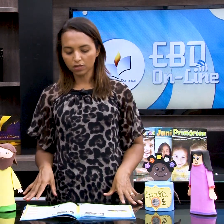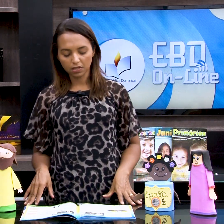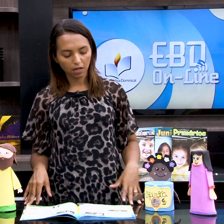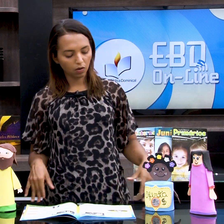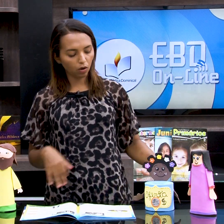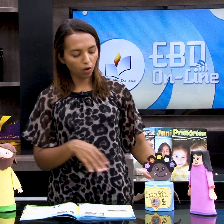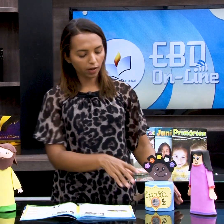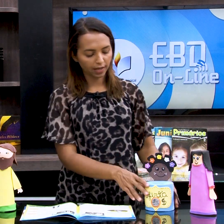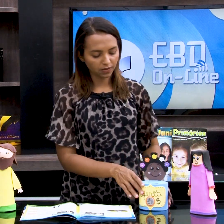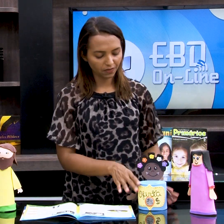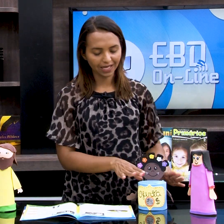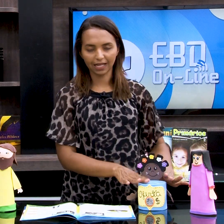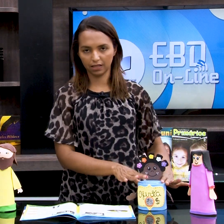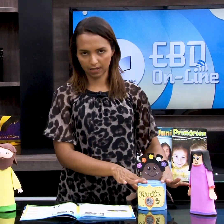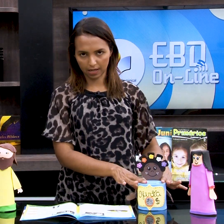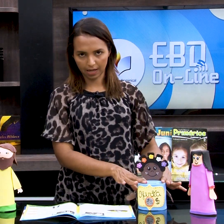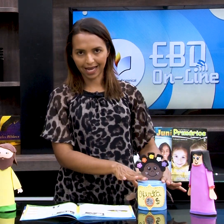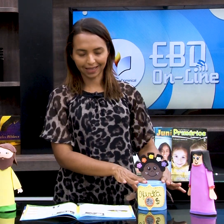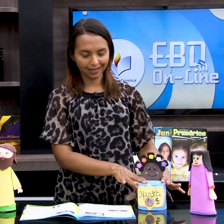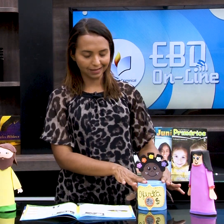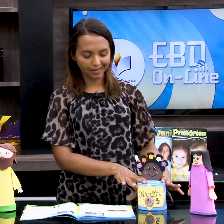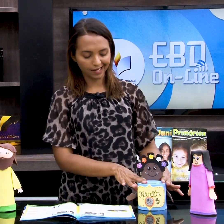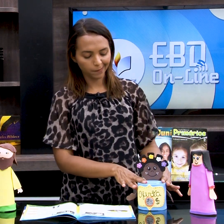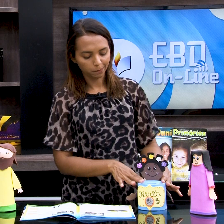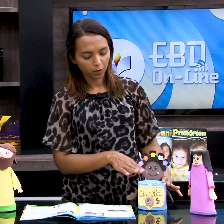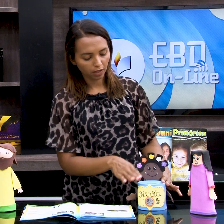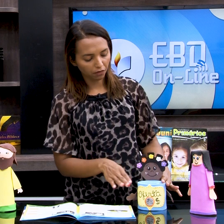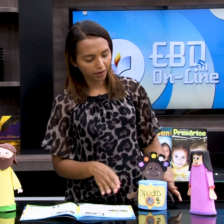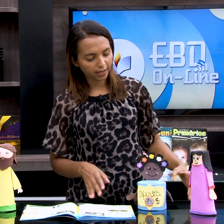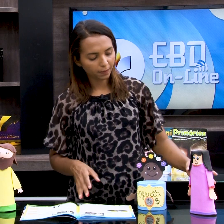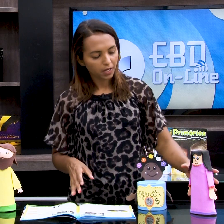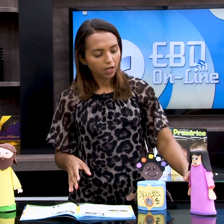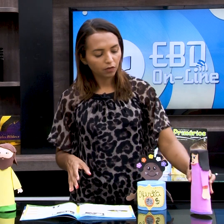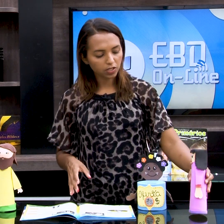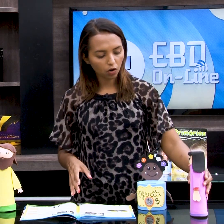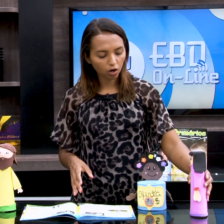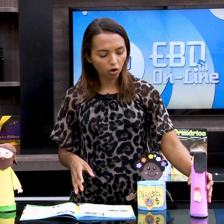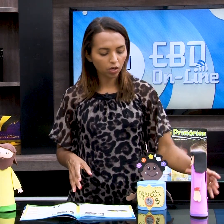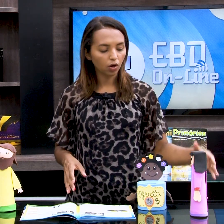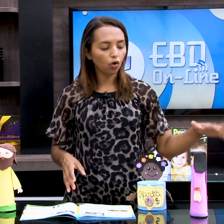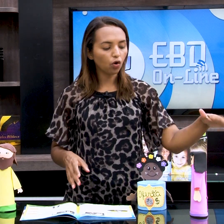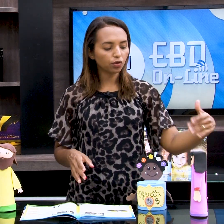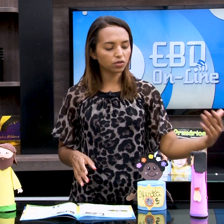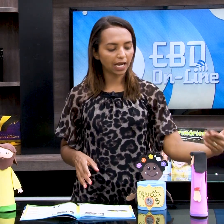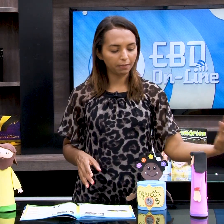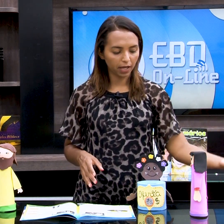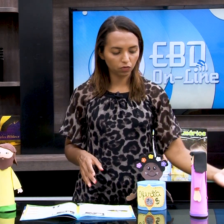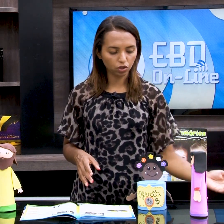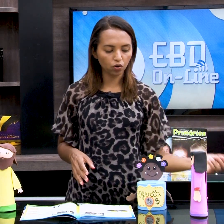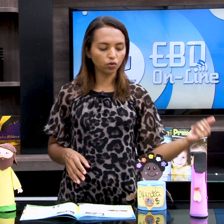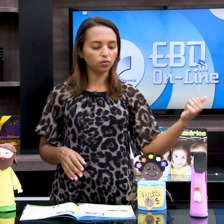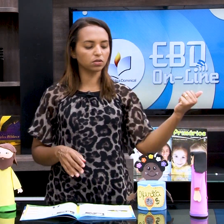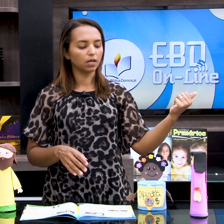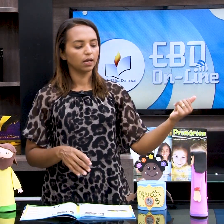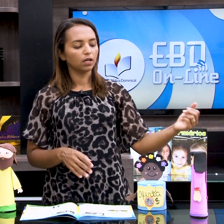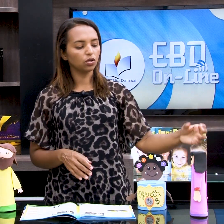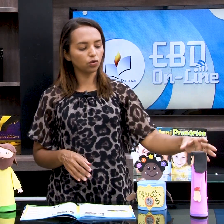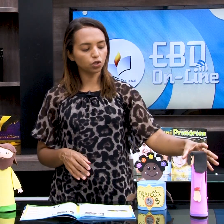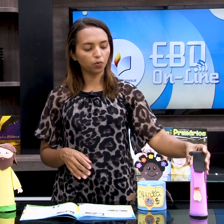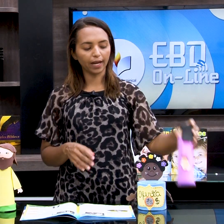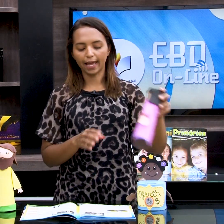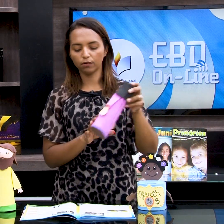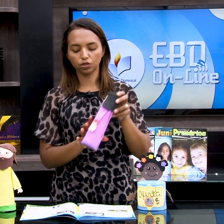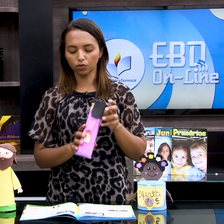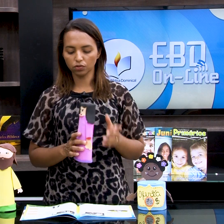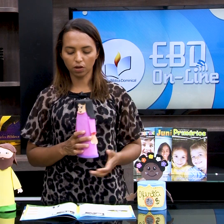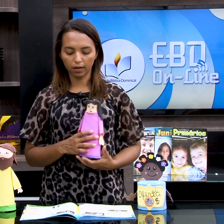é bom que você coloque aqui se você fizer a latinha da a latinha da da oferta você coloque outros elementos de outros de